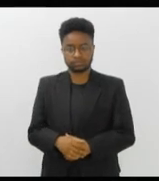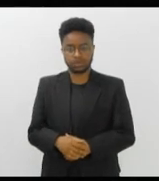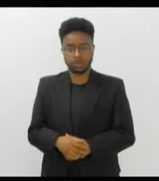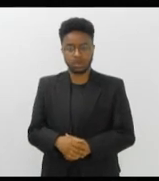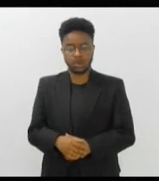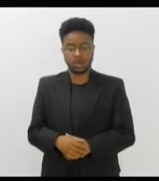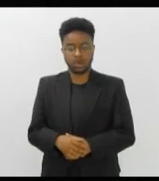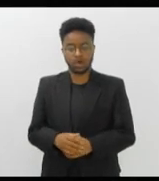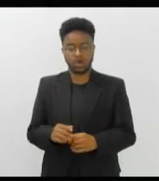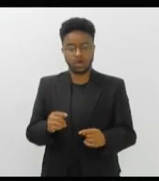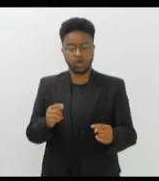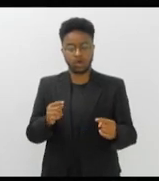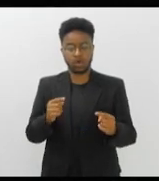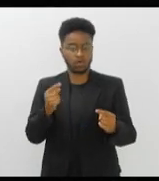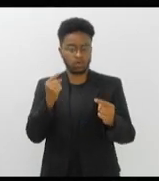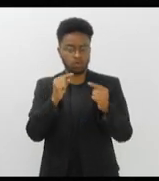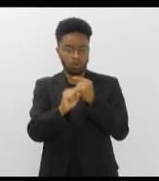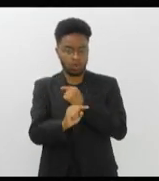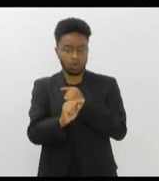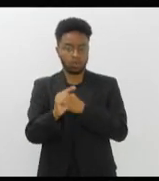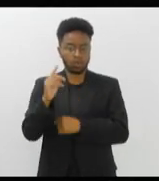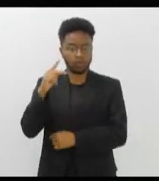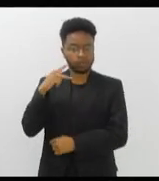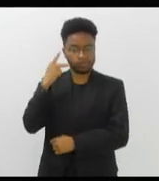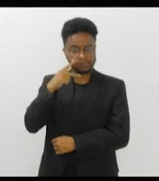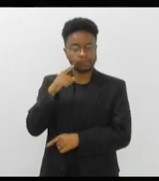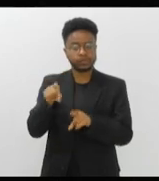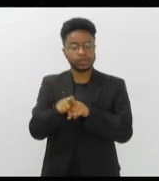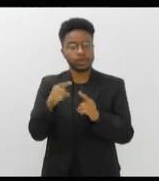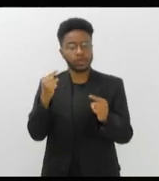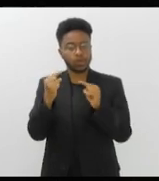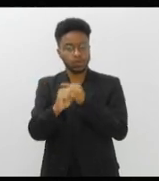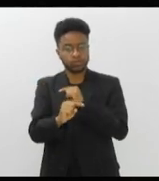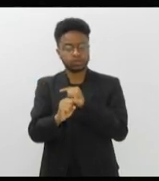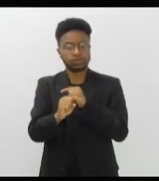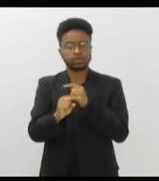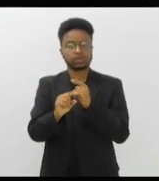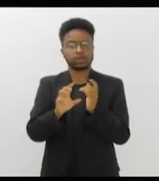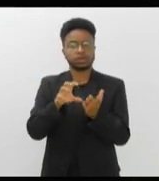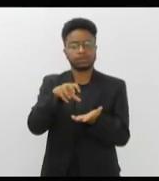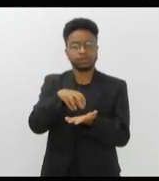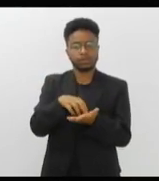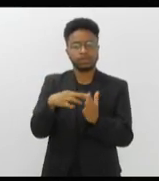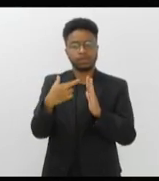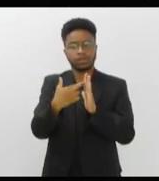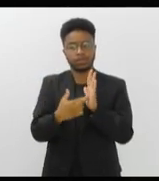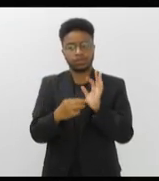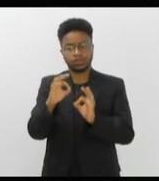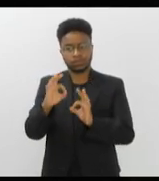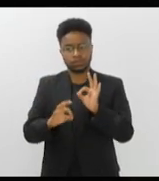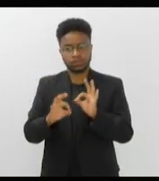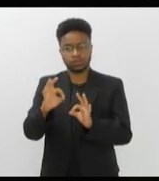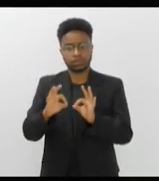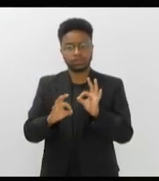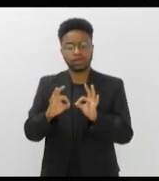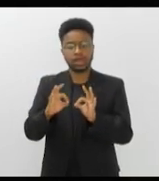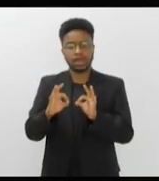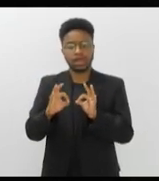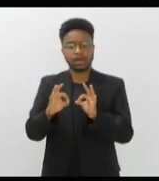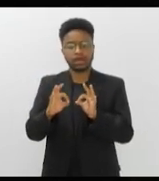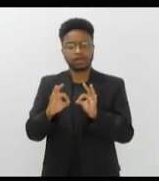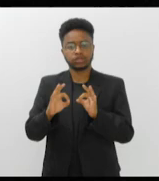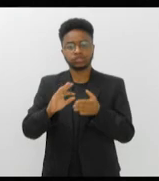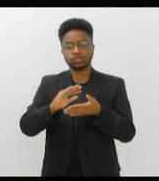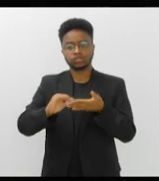que sá a revelia da agência reguladora acabou com acabou com o